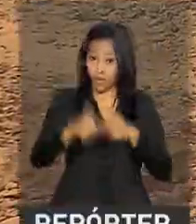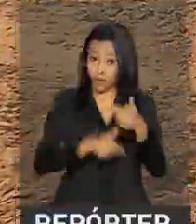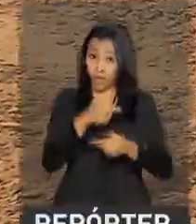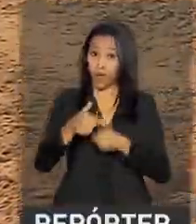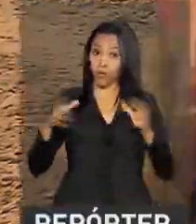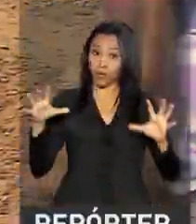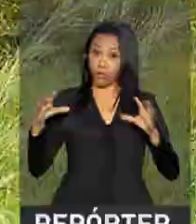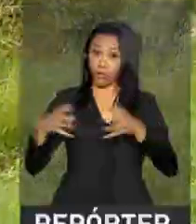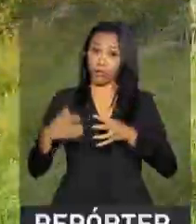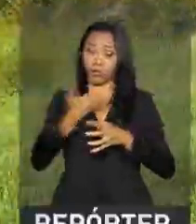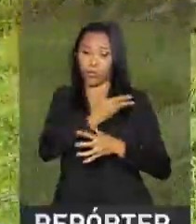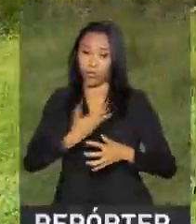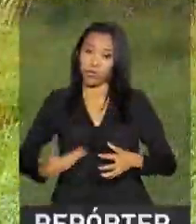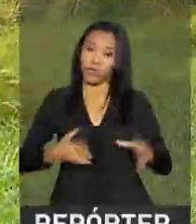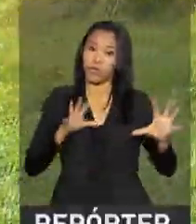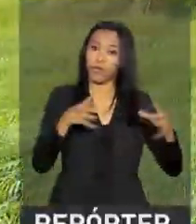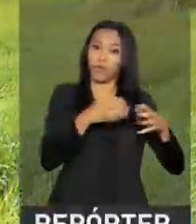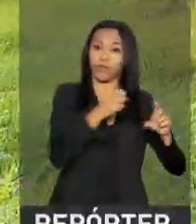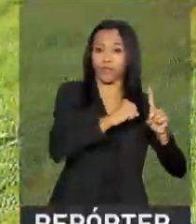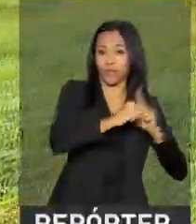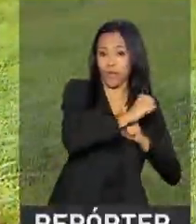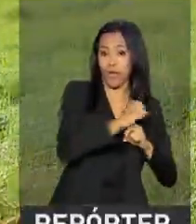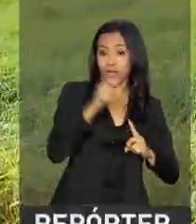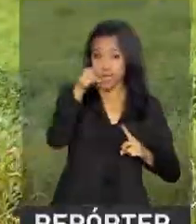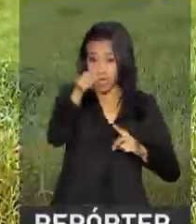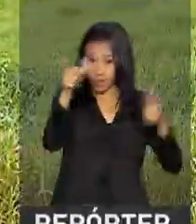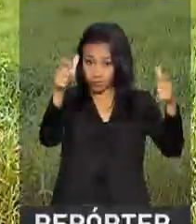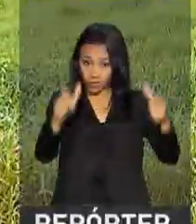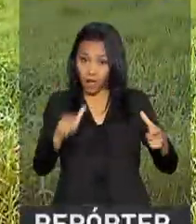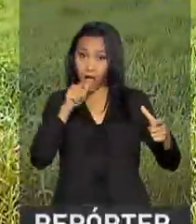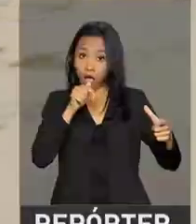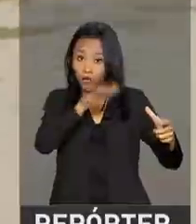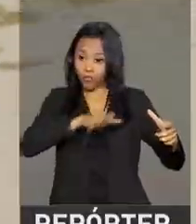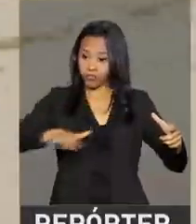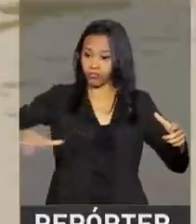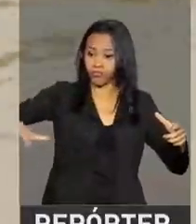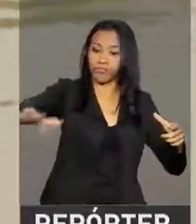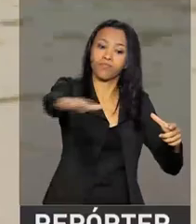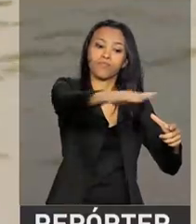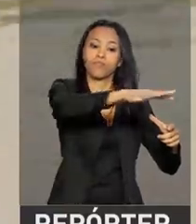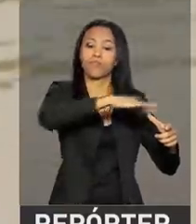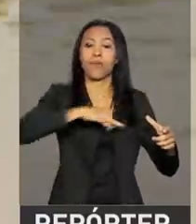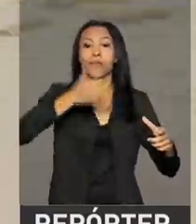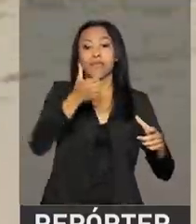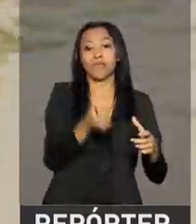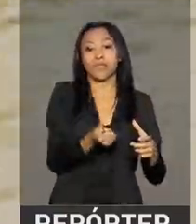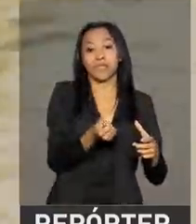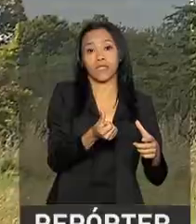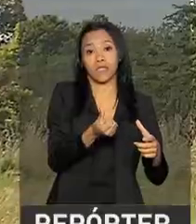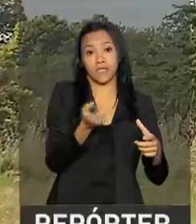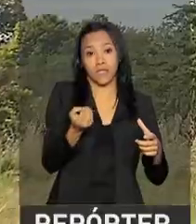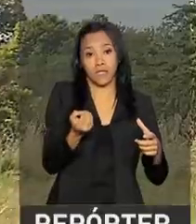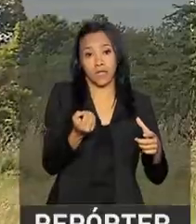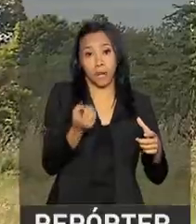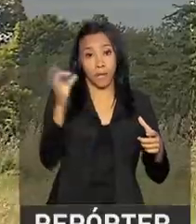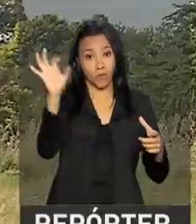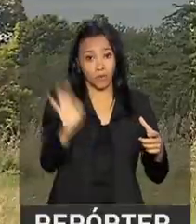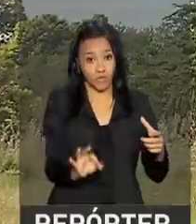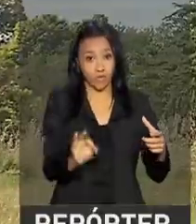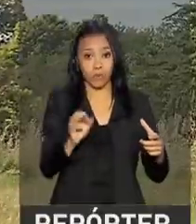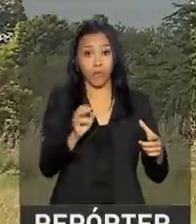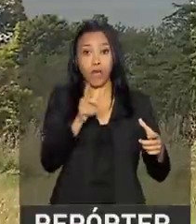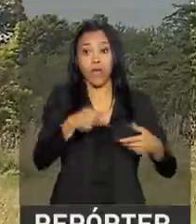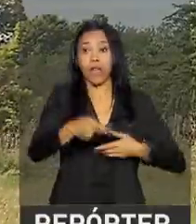e da sociedade o reservatório do descoberto responsável pelo fornecimento de água de 60% dos moradores do distrito federal